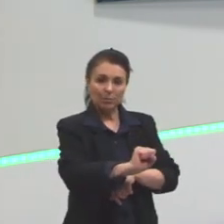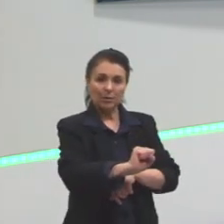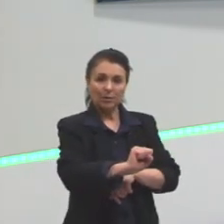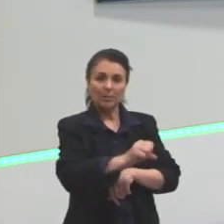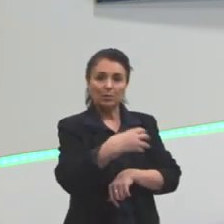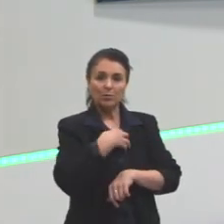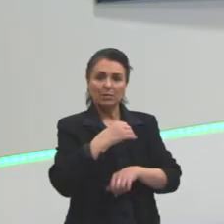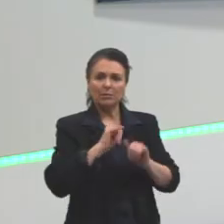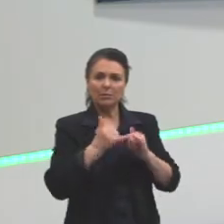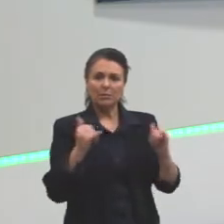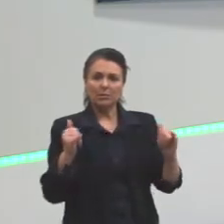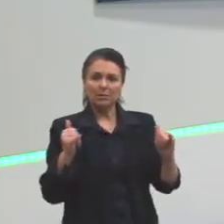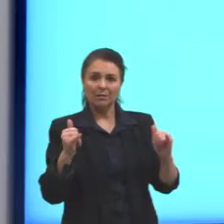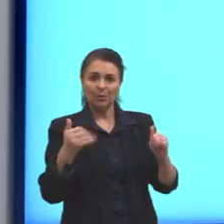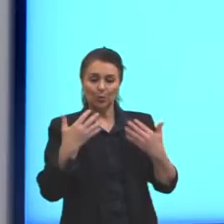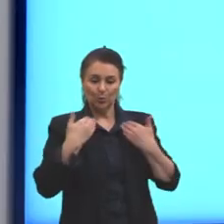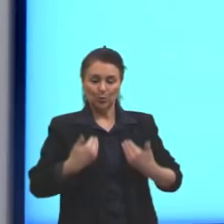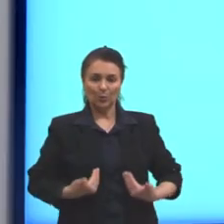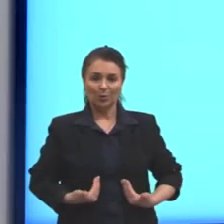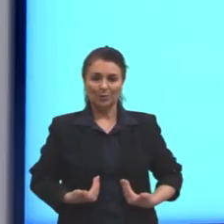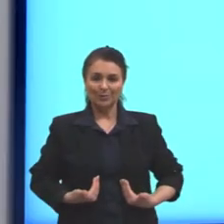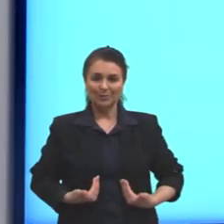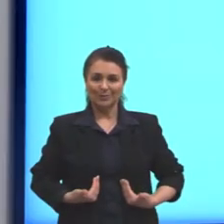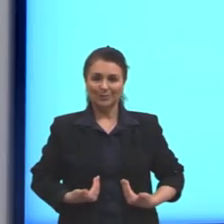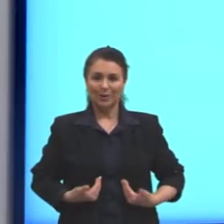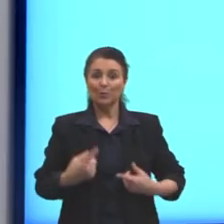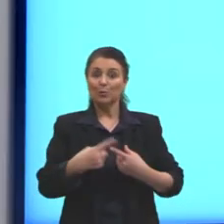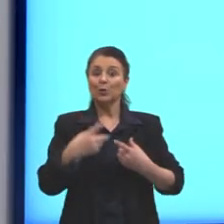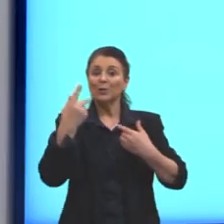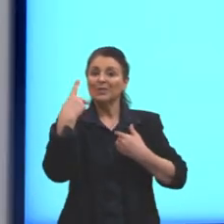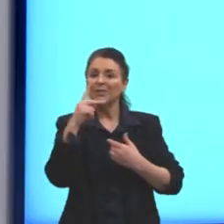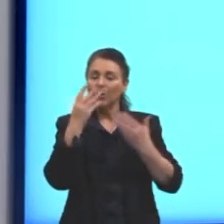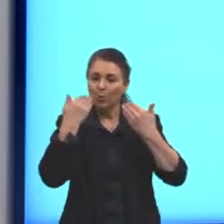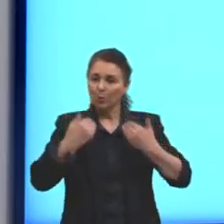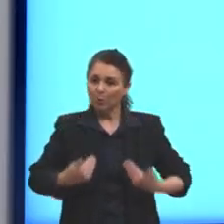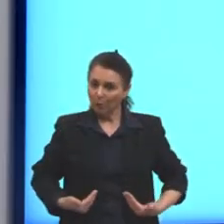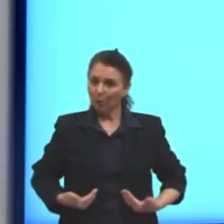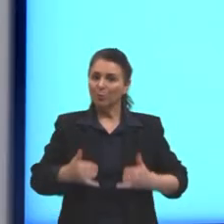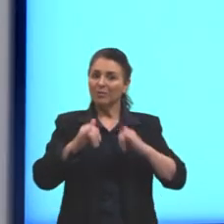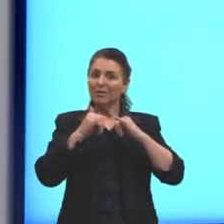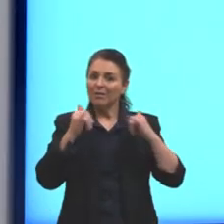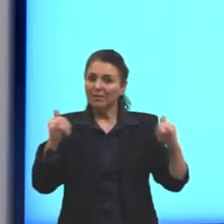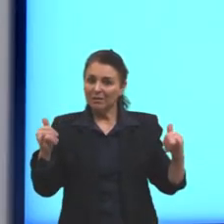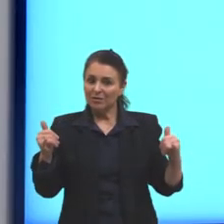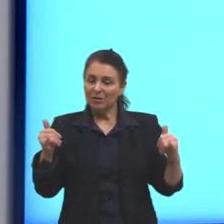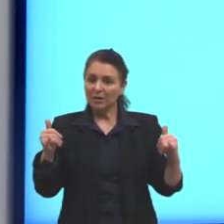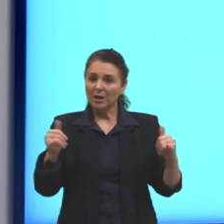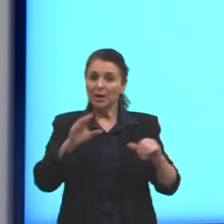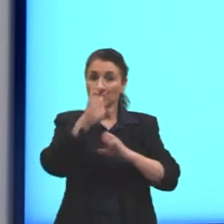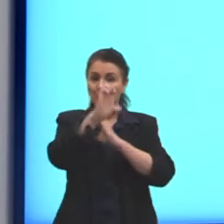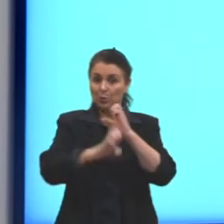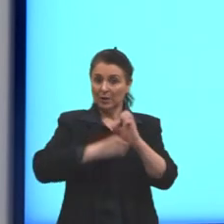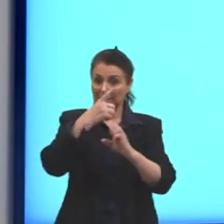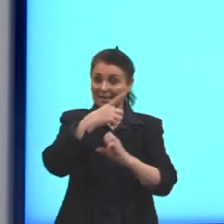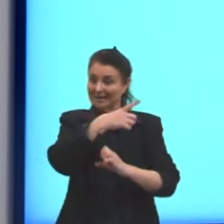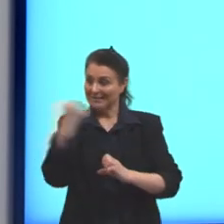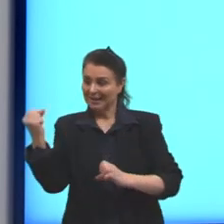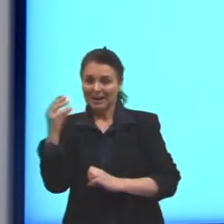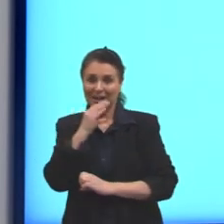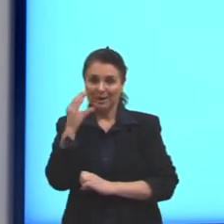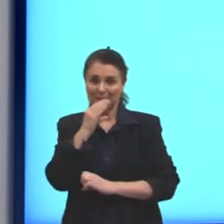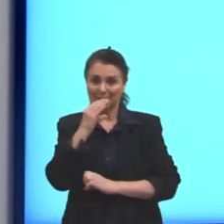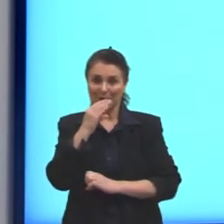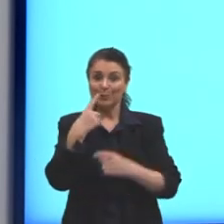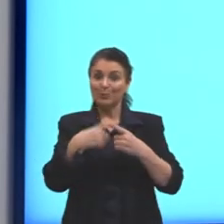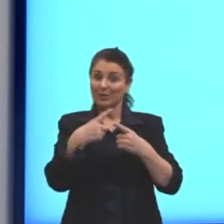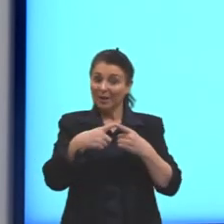acontece a mesma coisa né você tá eletrizado e os elétrons vão querer fugir muito rápido né pela parte metálica que